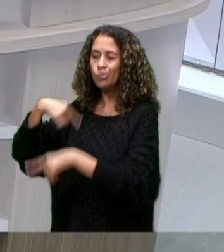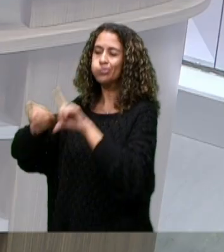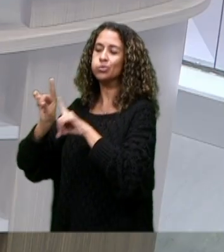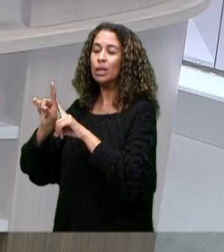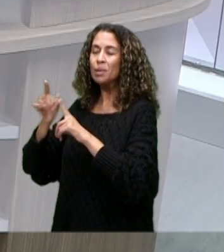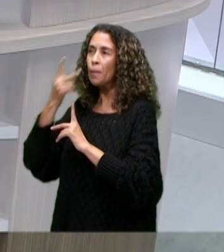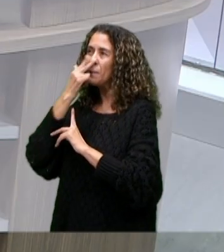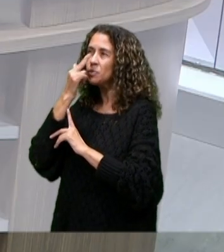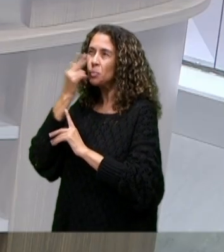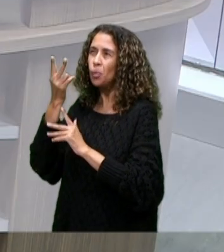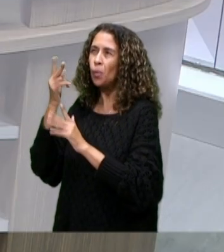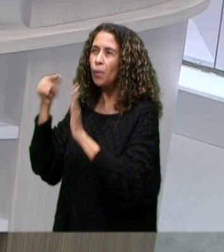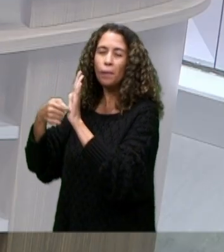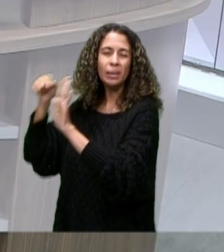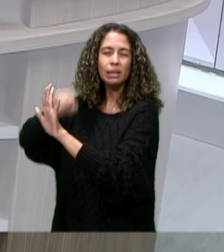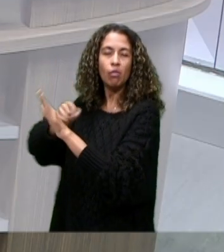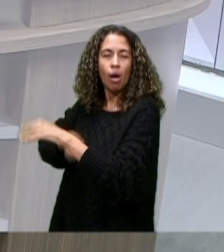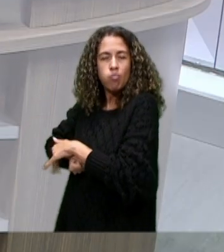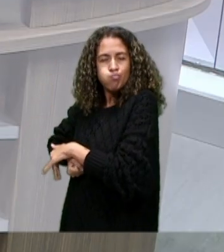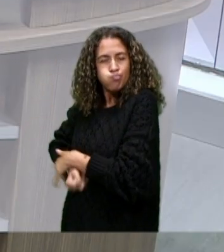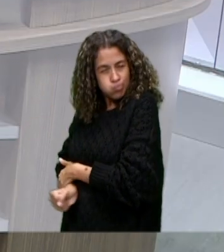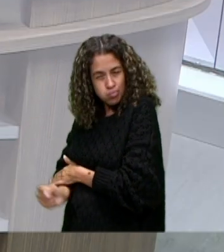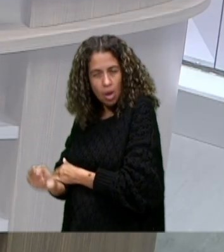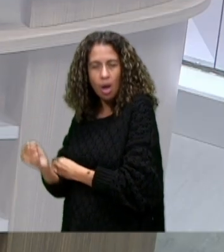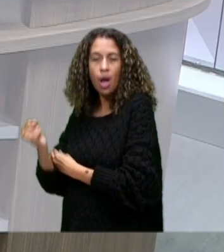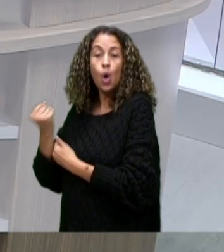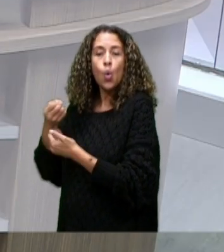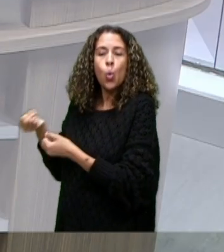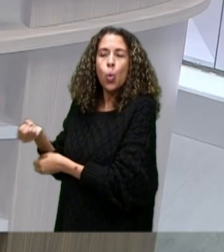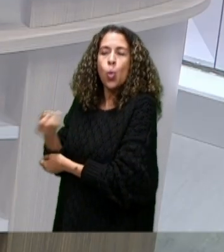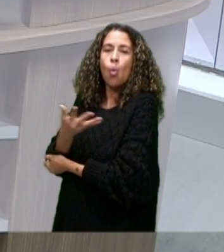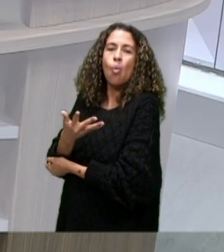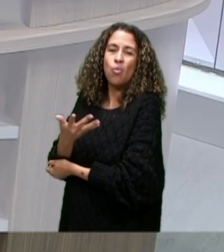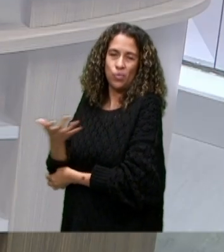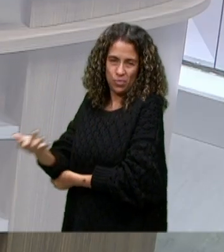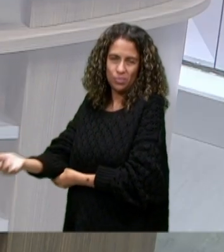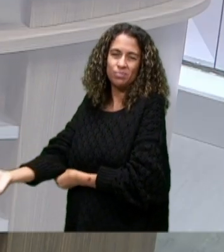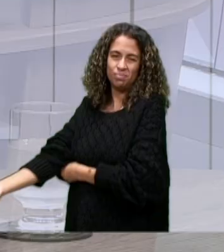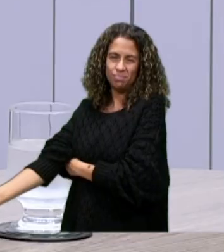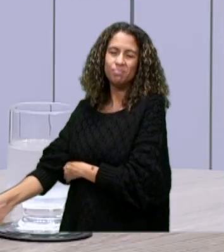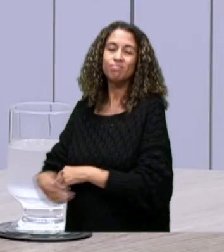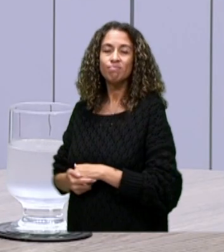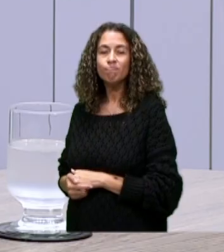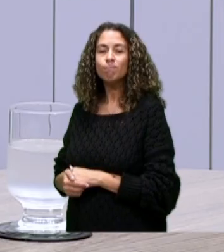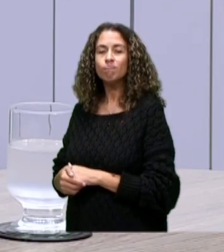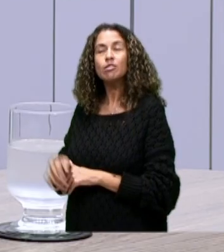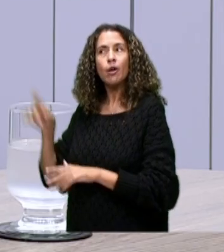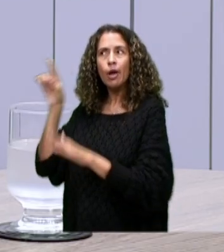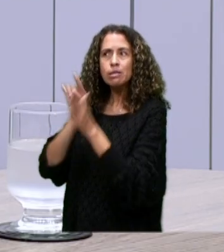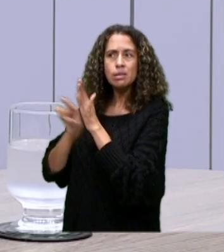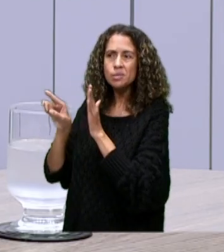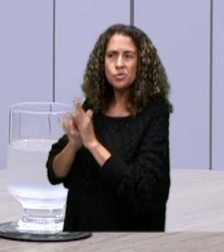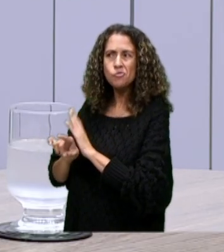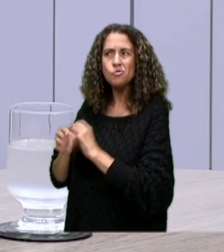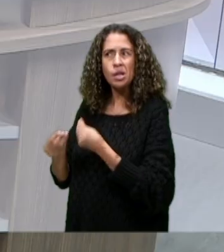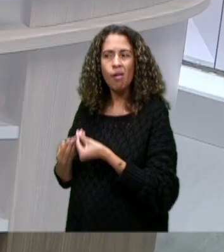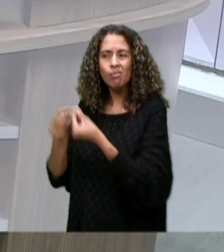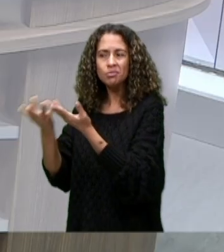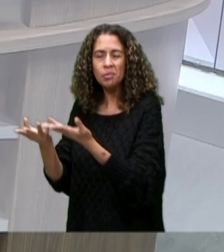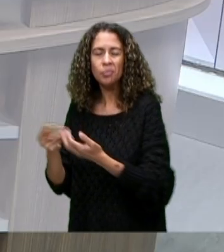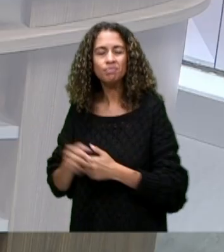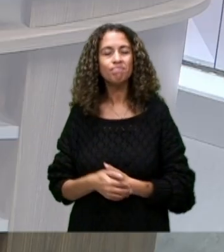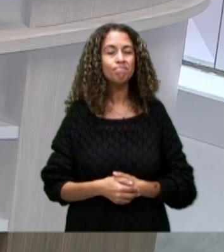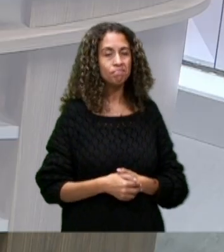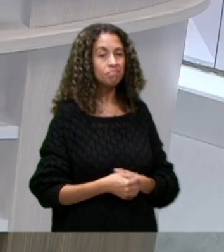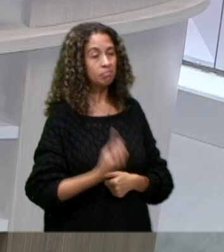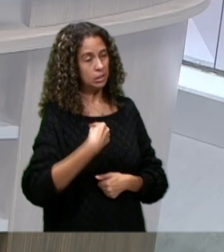né? O parto é uma dor para nascer um novo mundo. Então, esses são os questionamentos que eu jogo nesse novo livro. E a gente